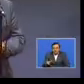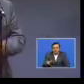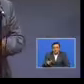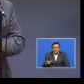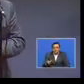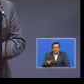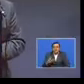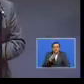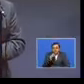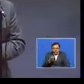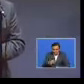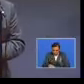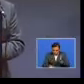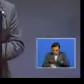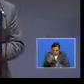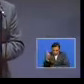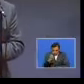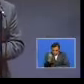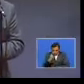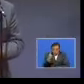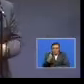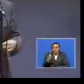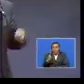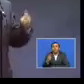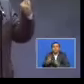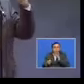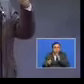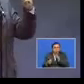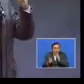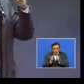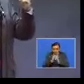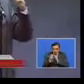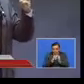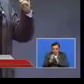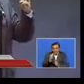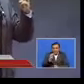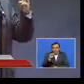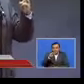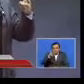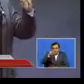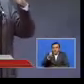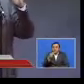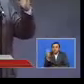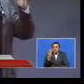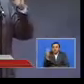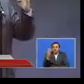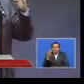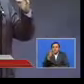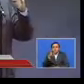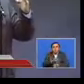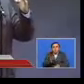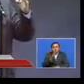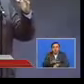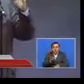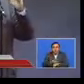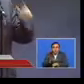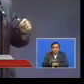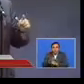em primeiro lugar, que o jornalista Amaury Ribeiro tem 3 prêmios Essos e 4 prêmios